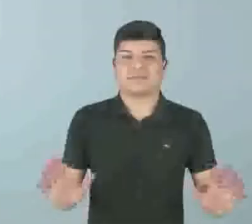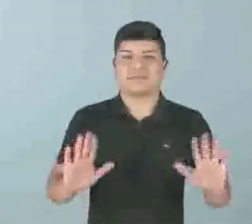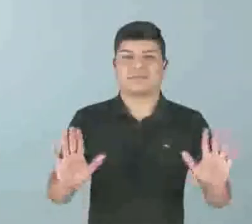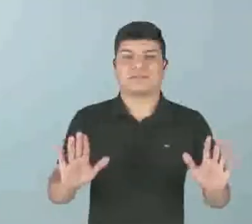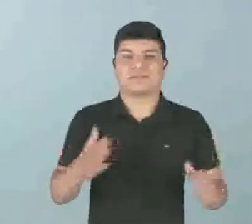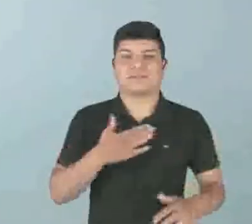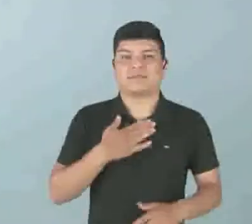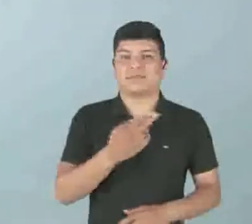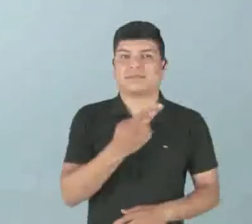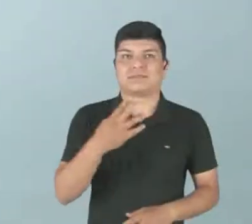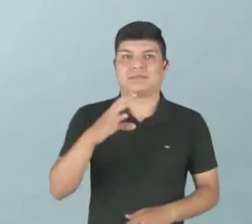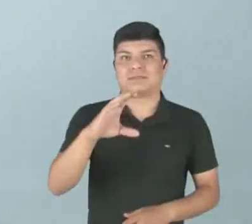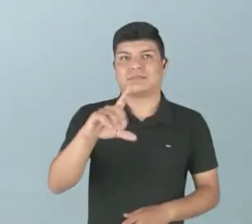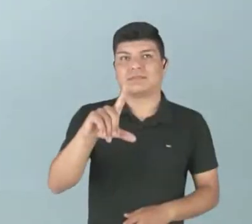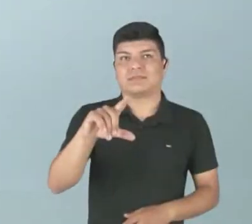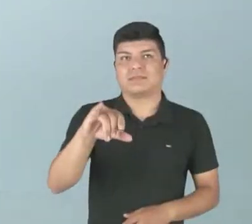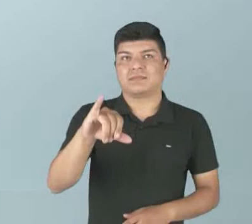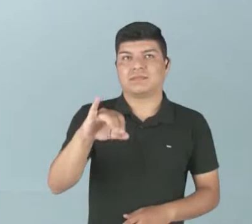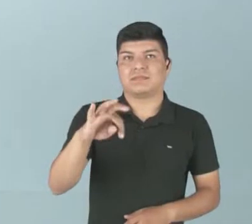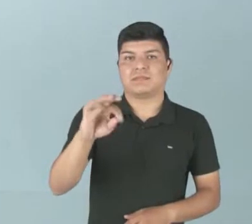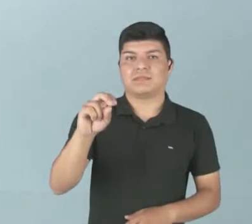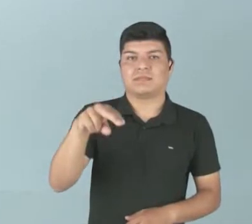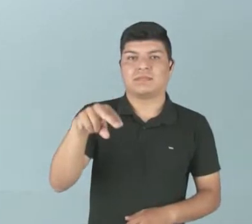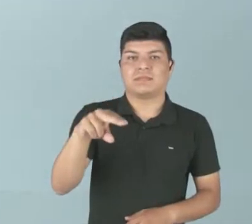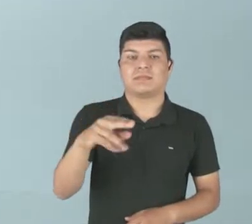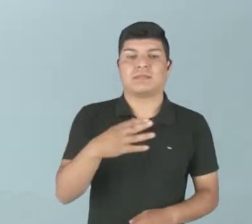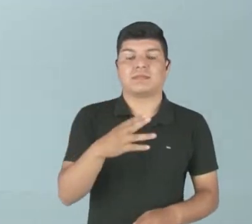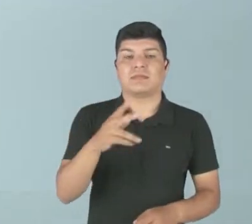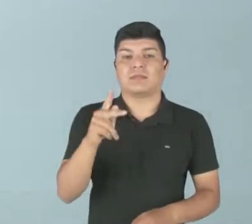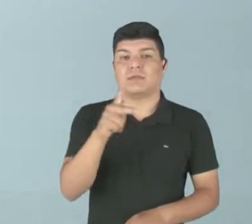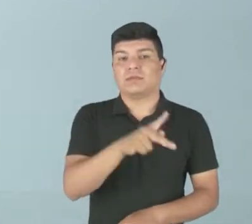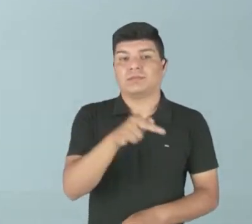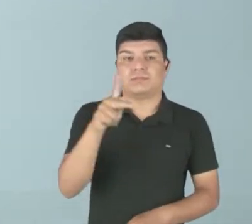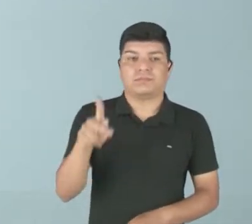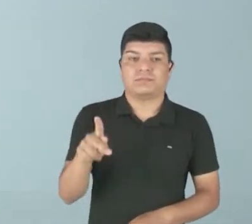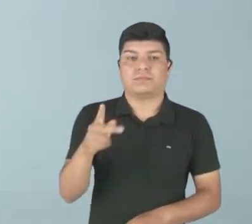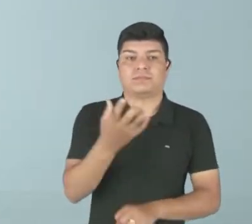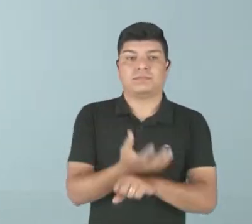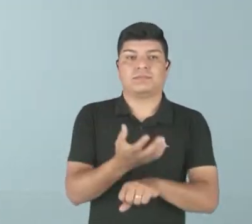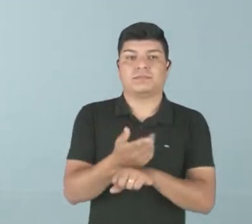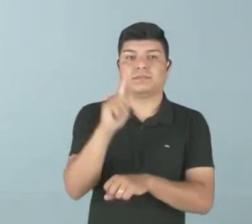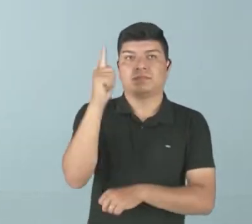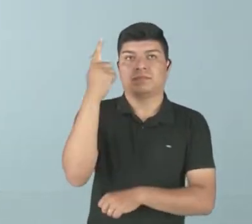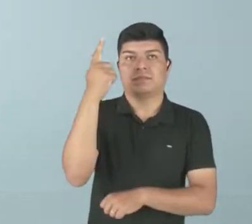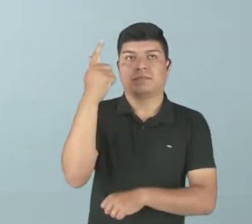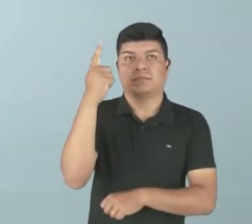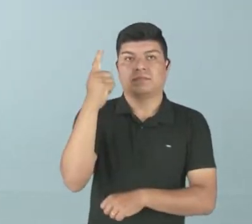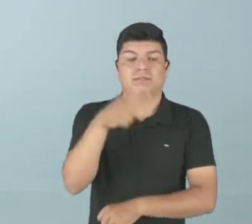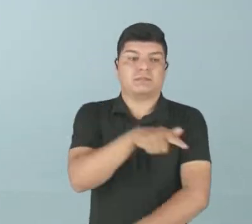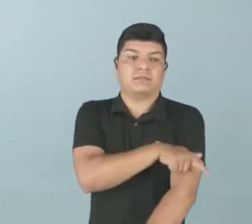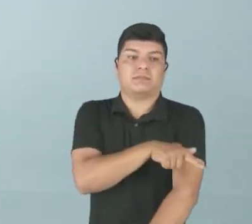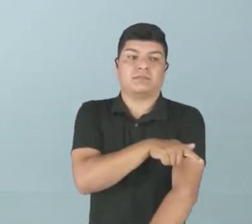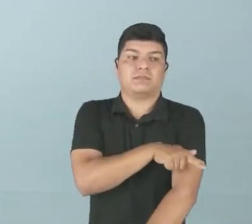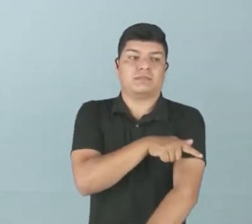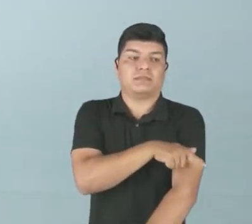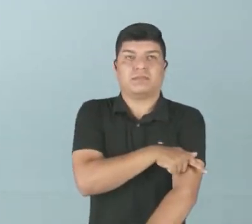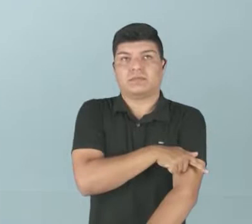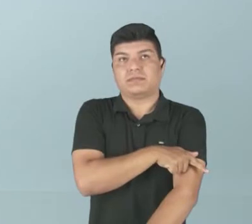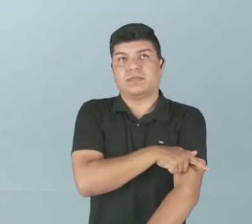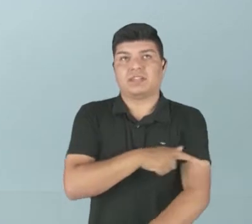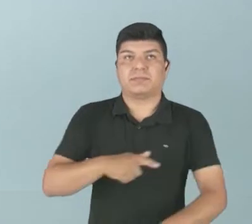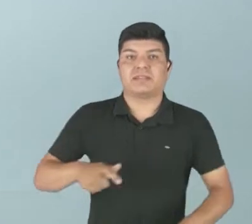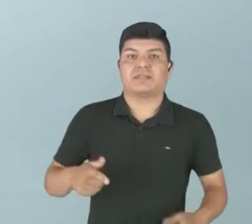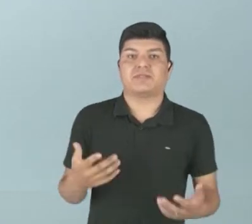Olá, meu nome é Cleilton Amaral, professor de Geografia, e o nosso estudo é voltado para os alunos do 7º ano do ensino